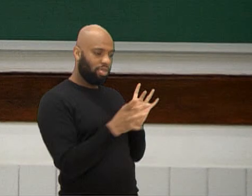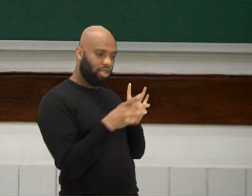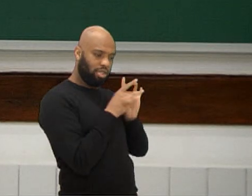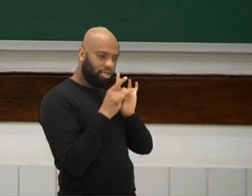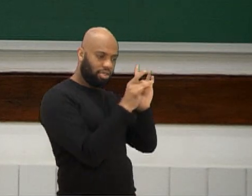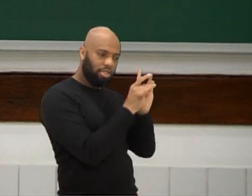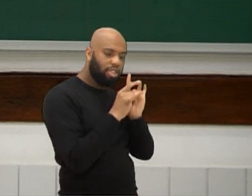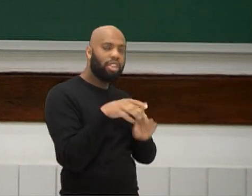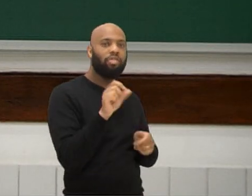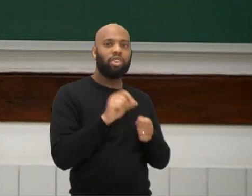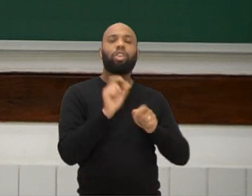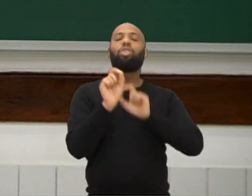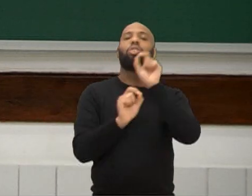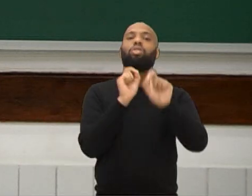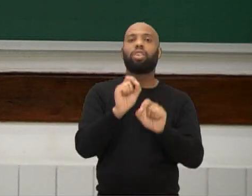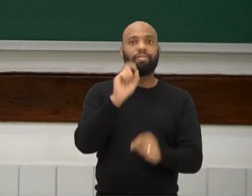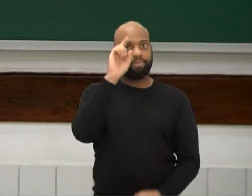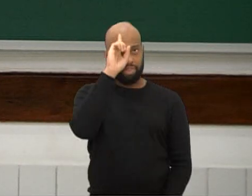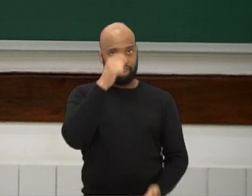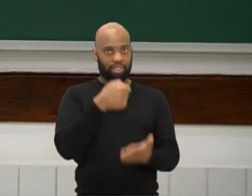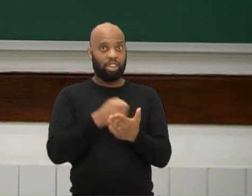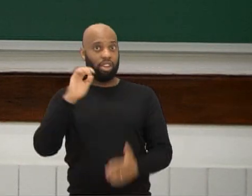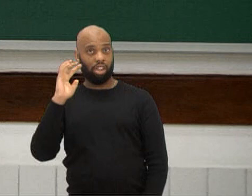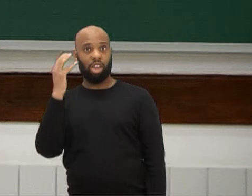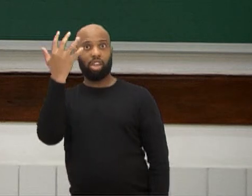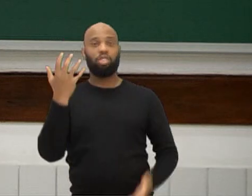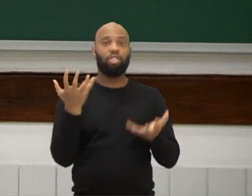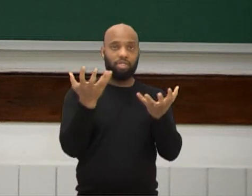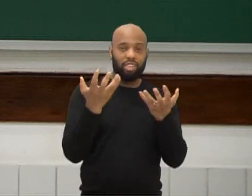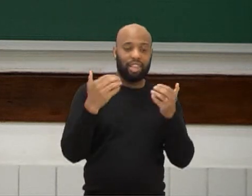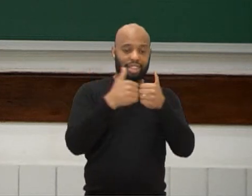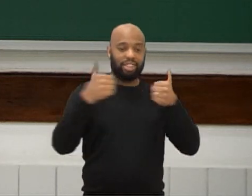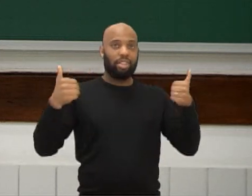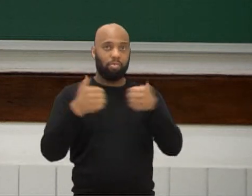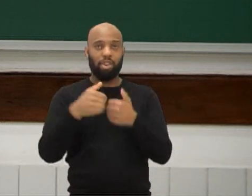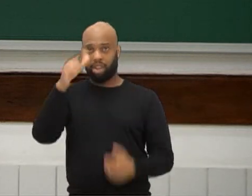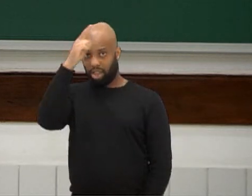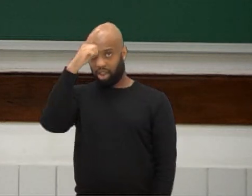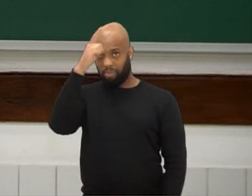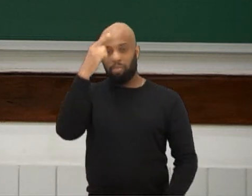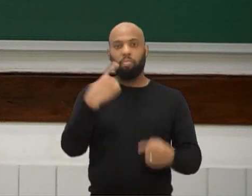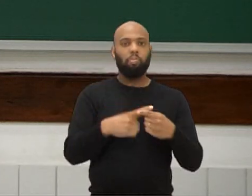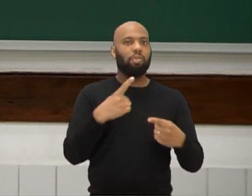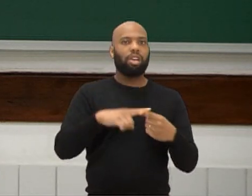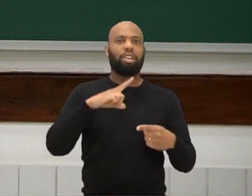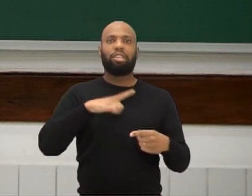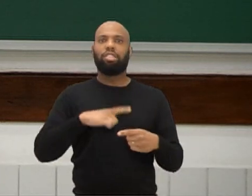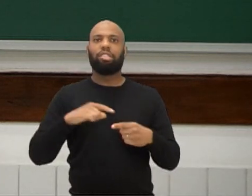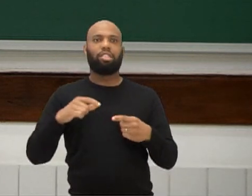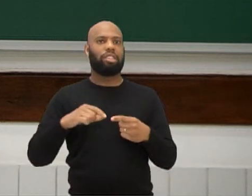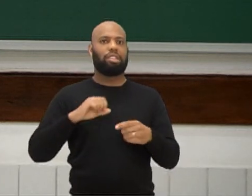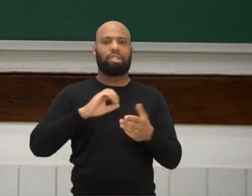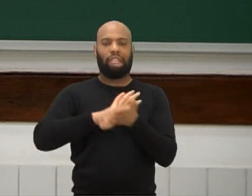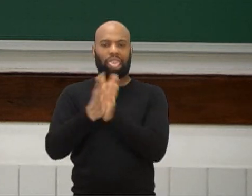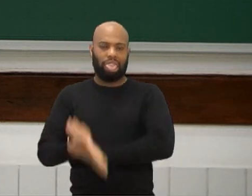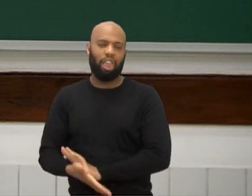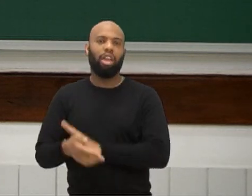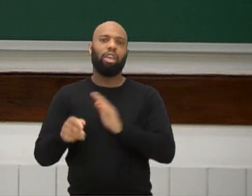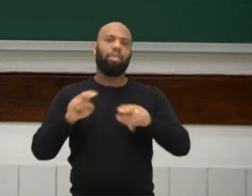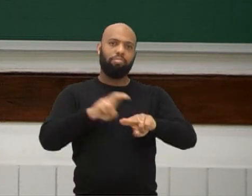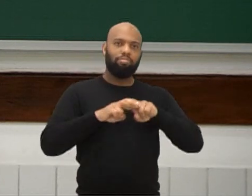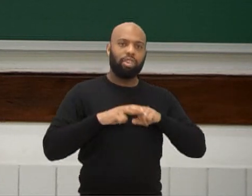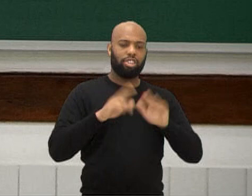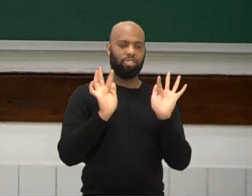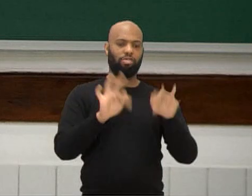fazer o seguinte: eles vão resolver dividir a Alemanha, que estava destroçada com o fim da guerra e com